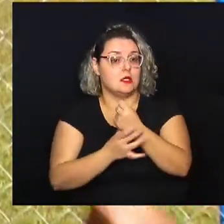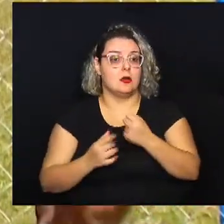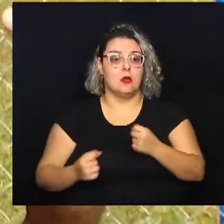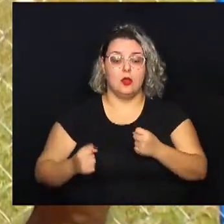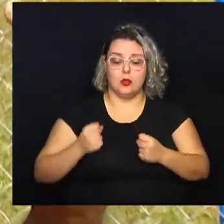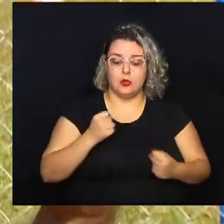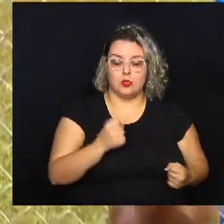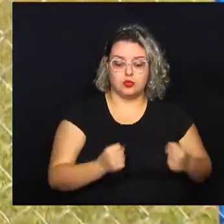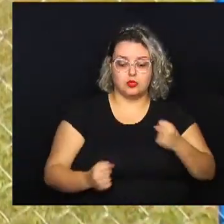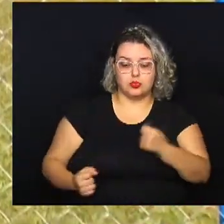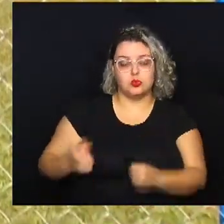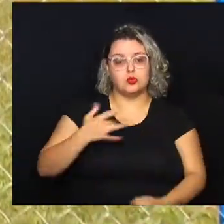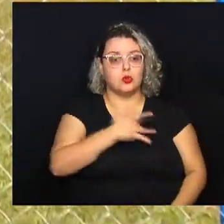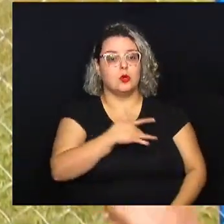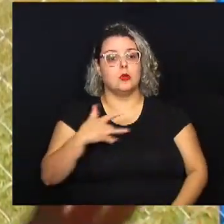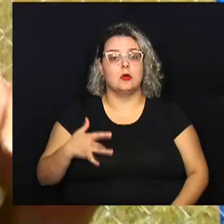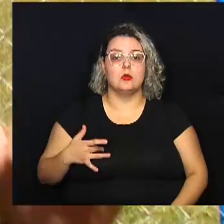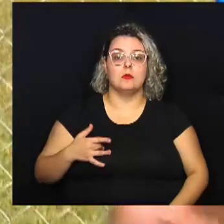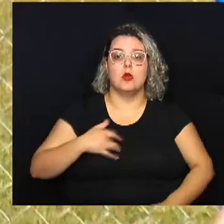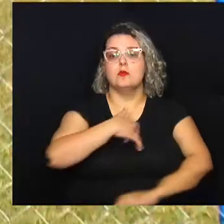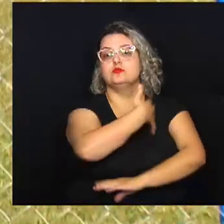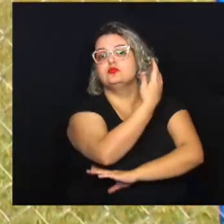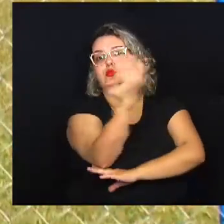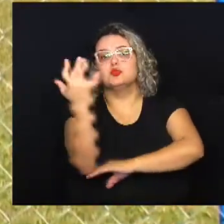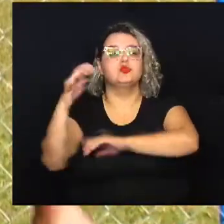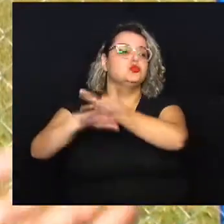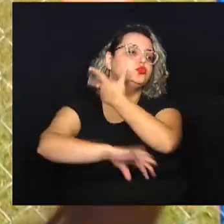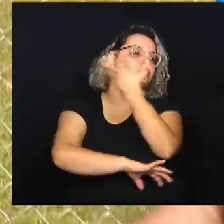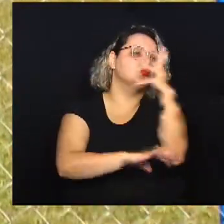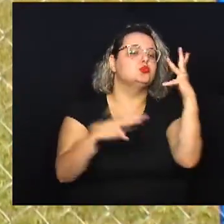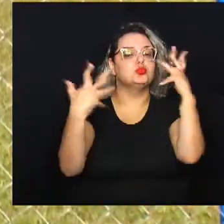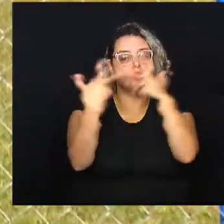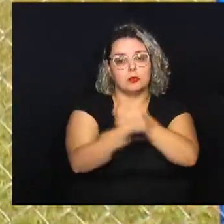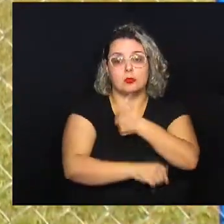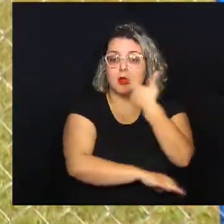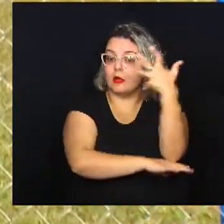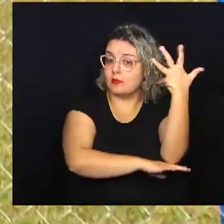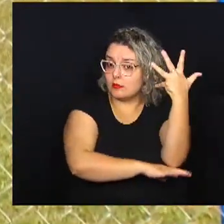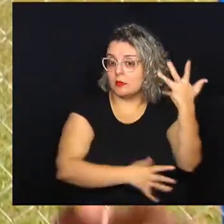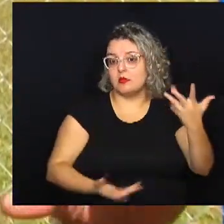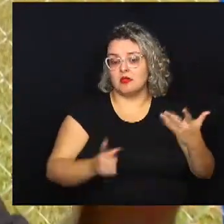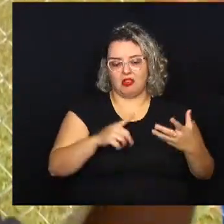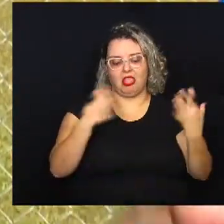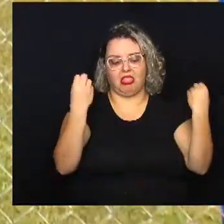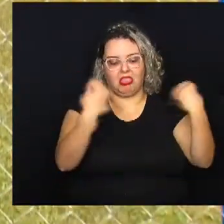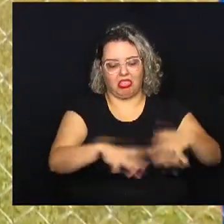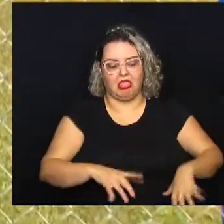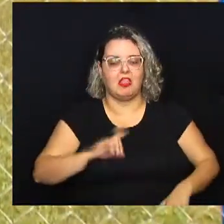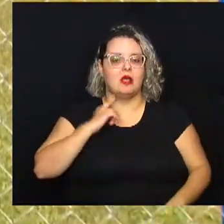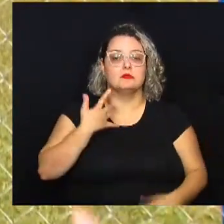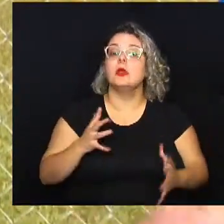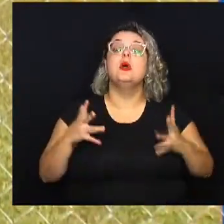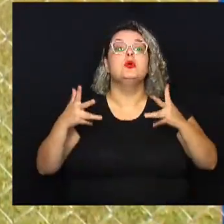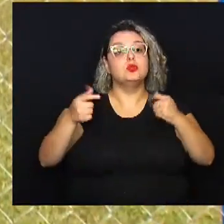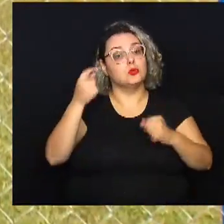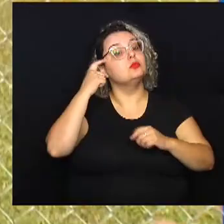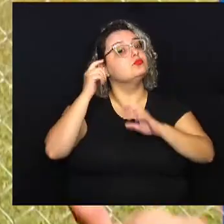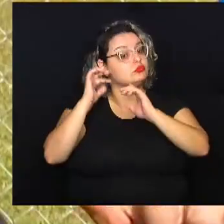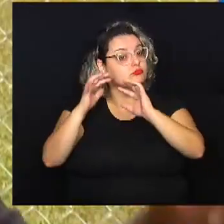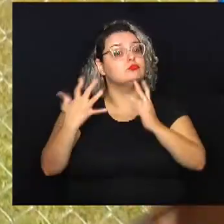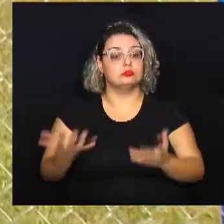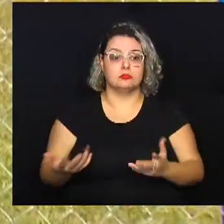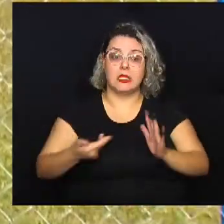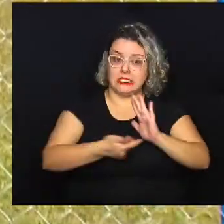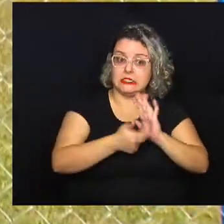para a saúde, paisagismo, para que a praça não se torne um depósito de entulho. É tudo pensado nesse